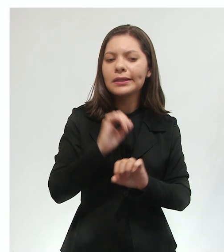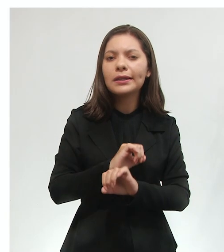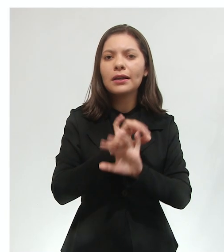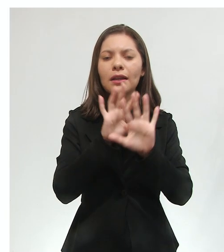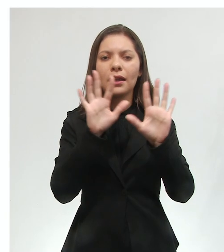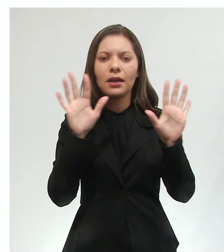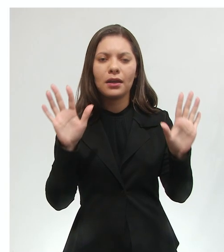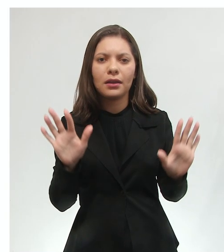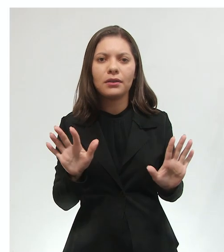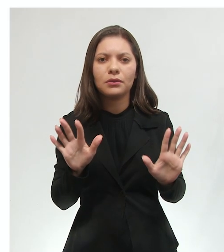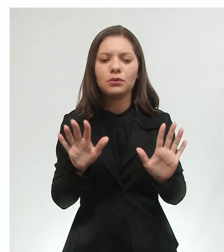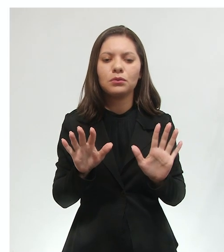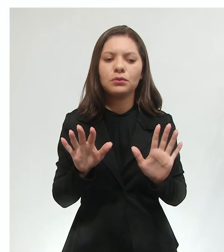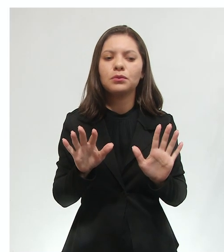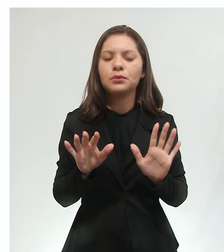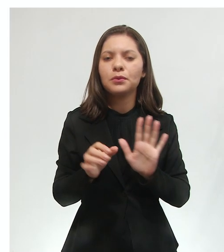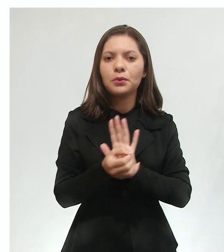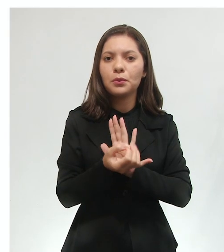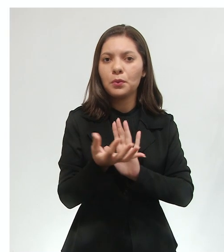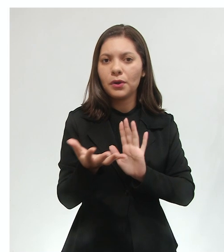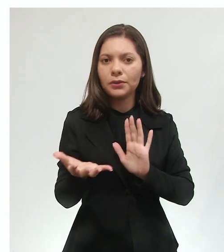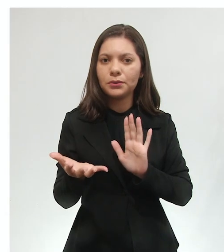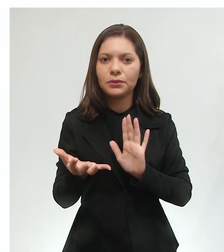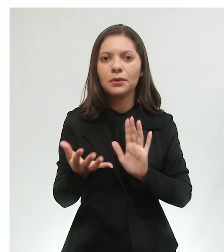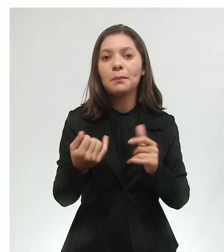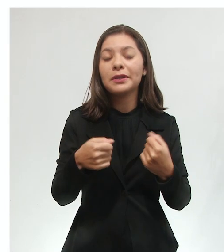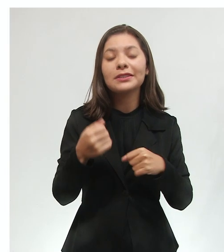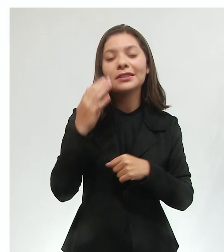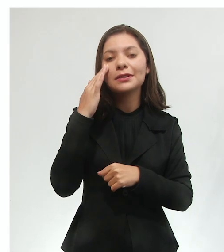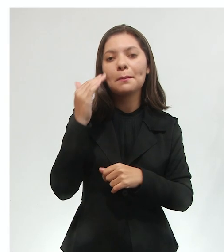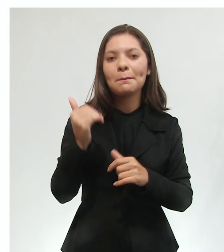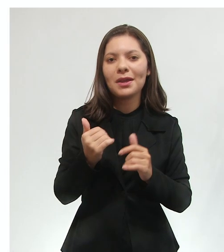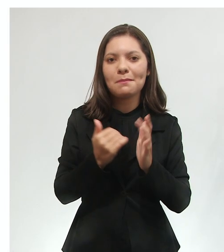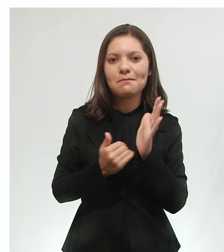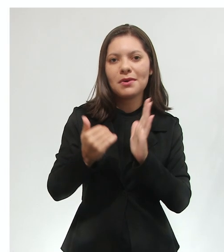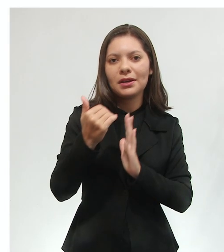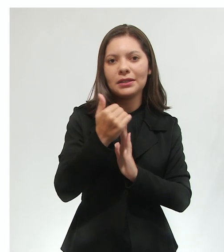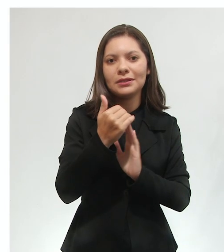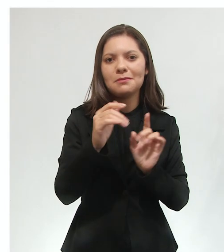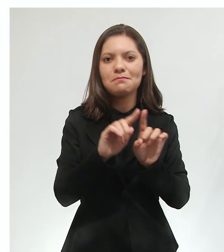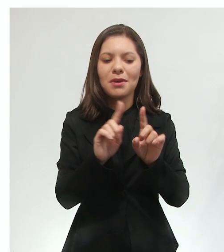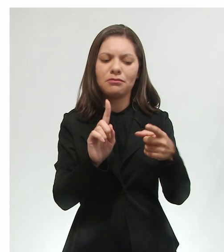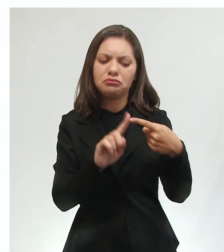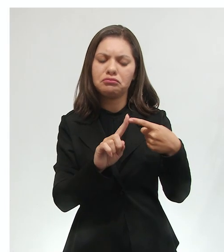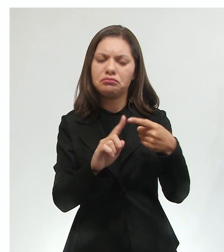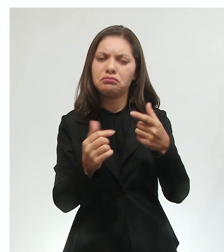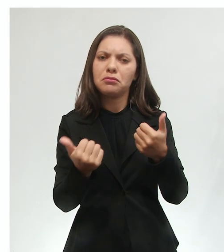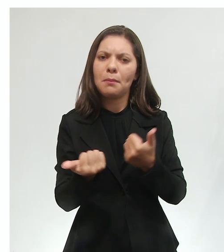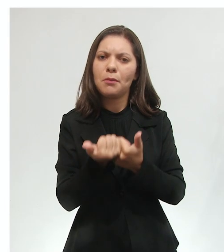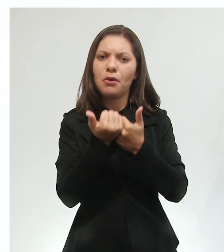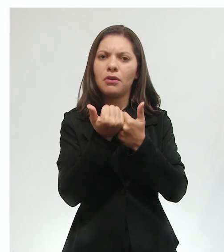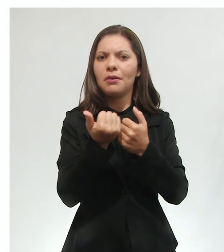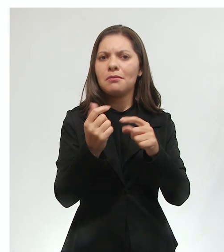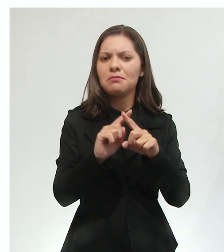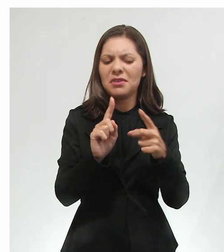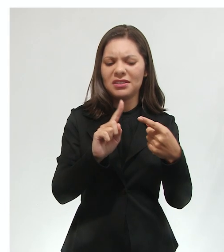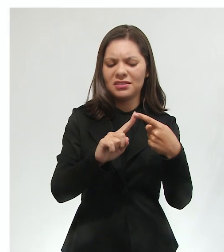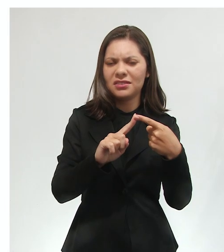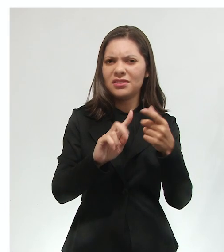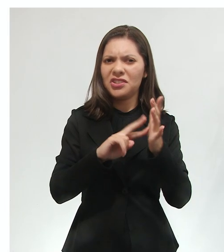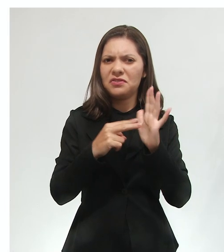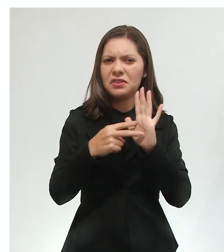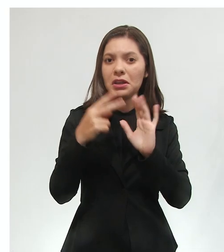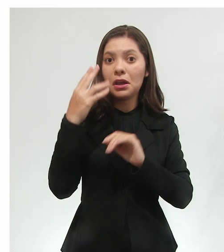da quantificação. Contar é saber mais. Recitar serve de apoio, mas não é sinônimo de uma